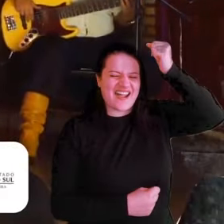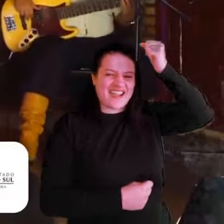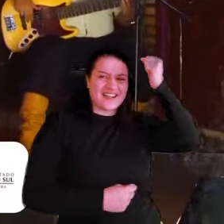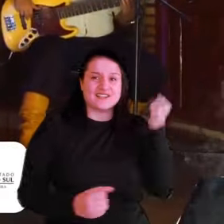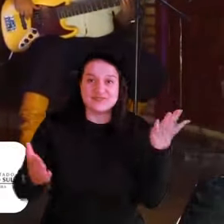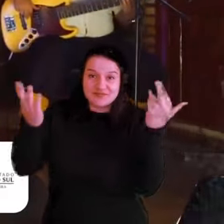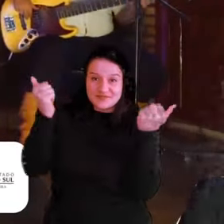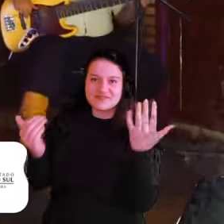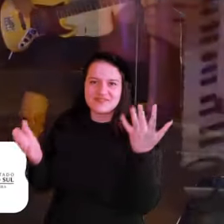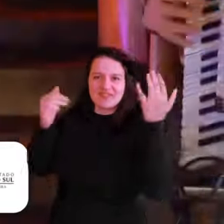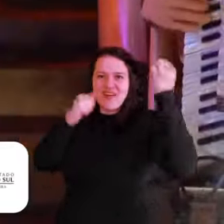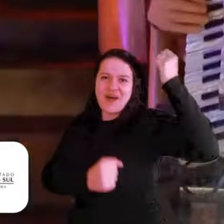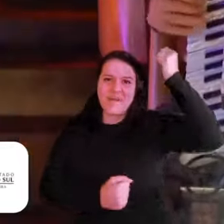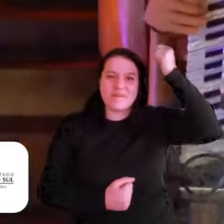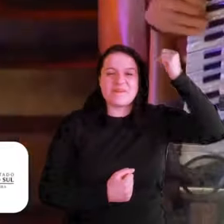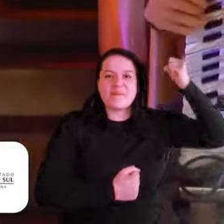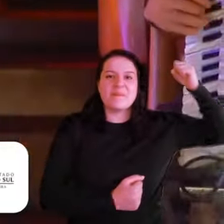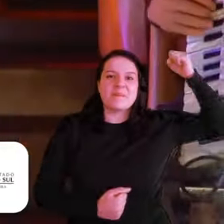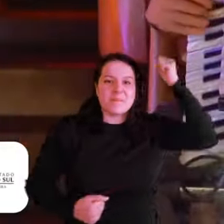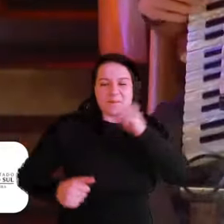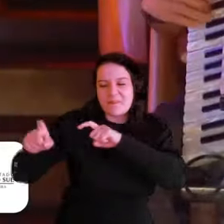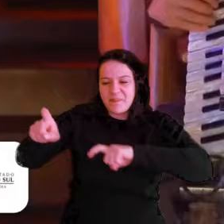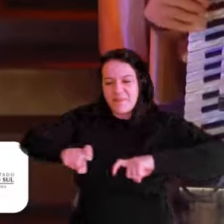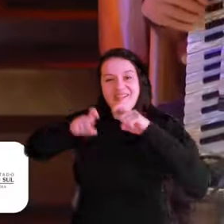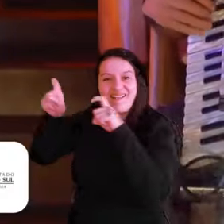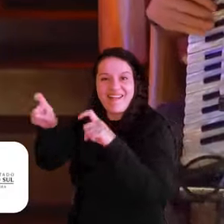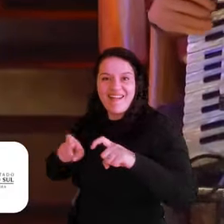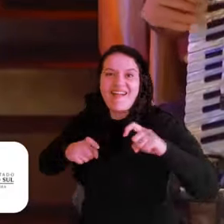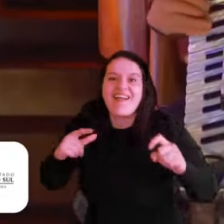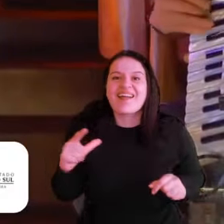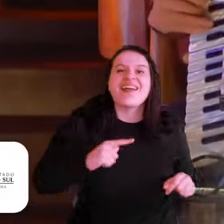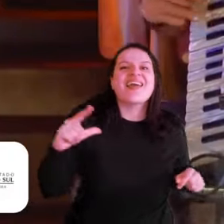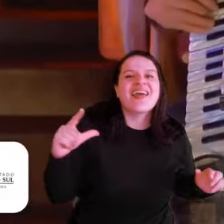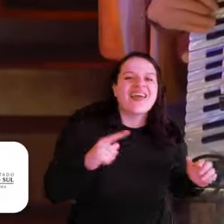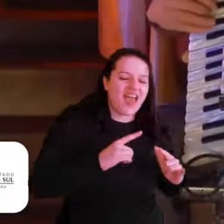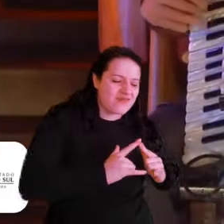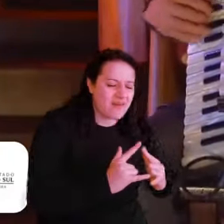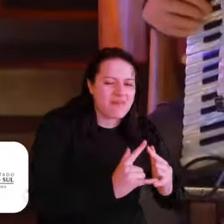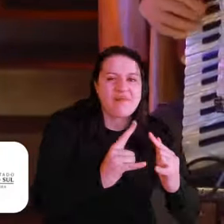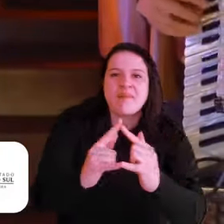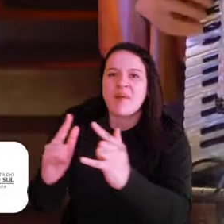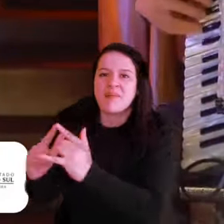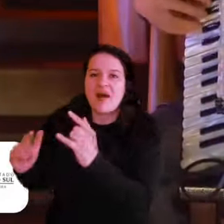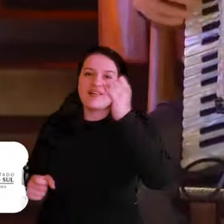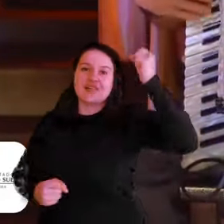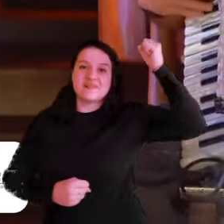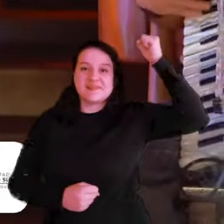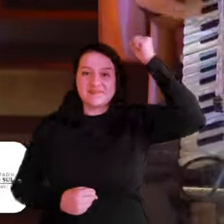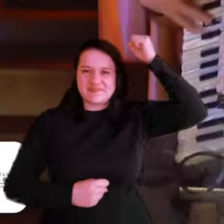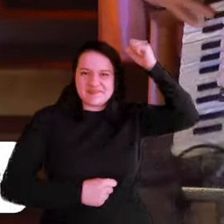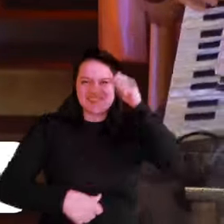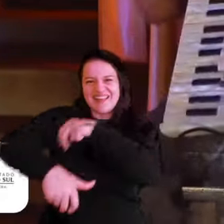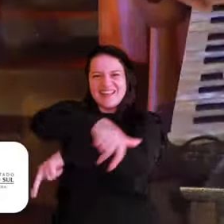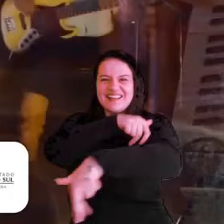chato figurado. Vamos que a bailanta é bem campeira, é ter o bueno e o surungo tá formado. Eu me desmancho no balanço